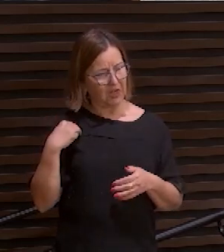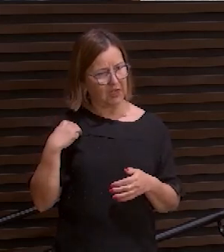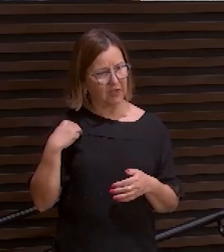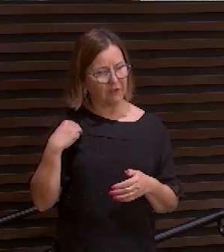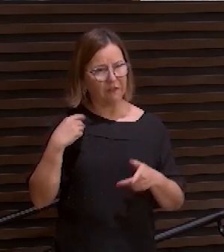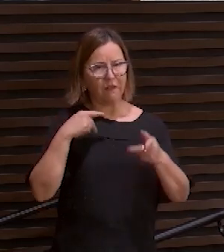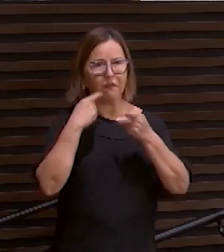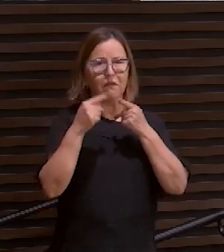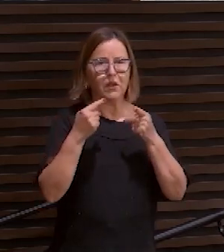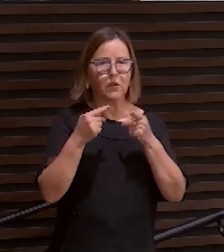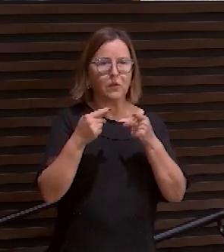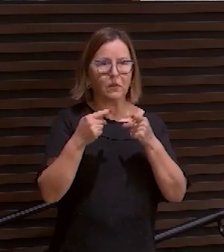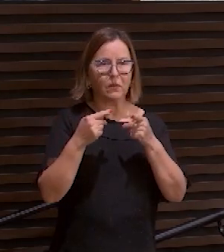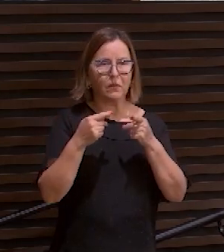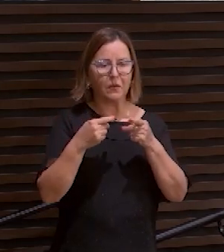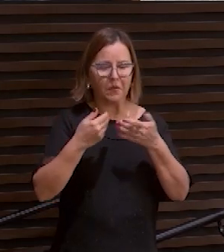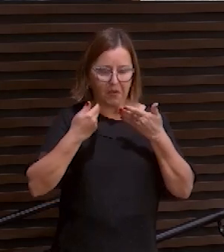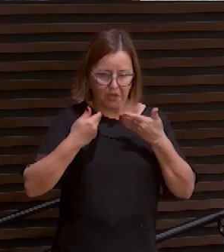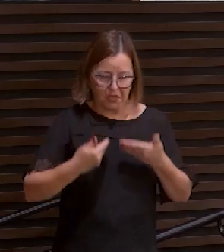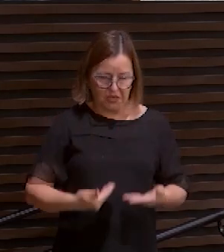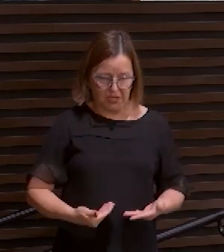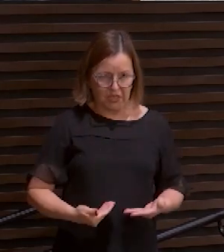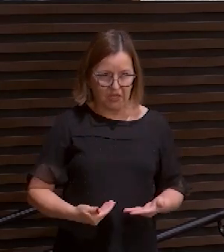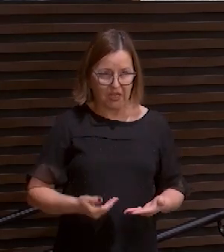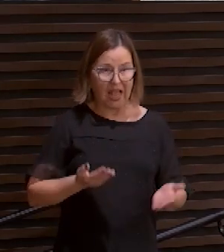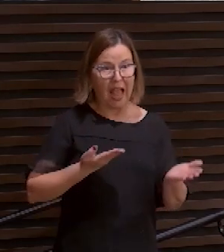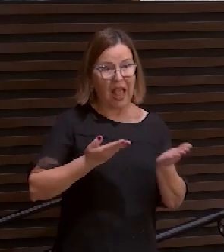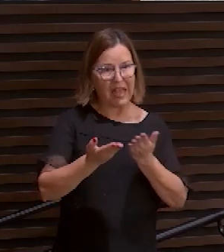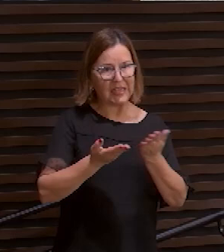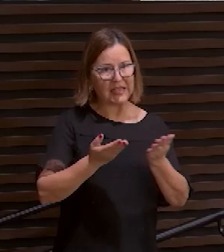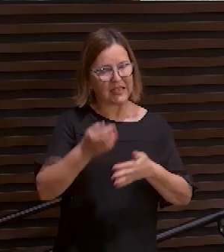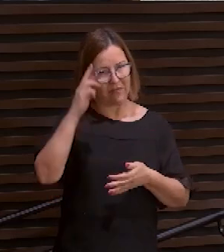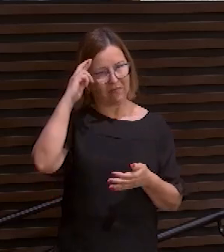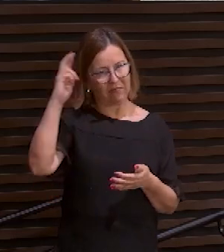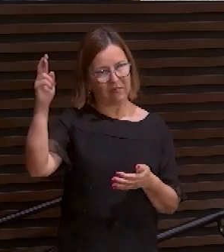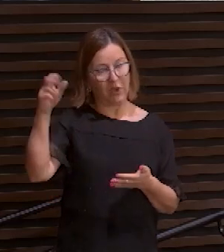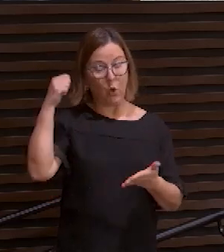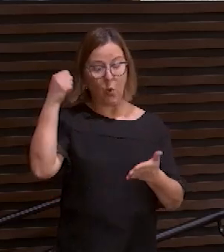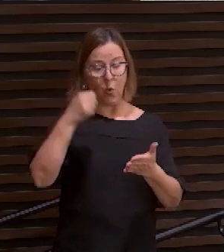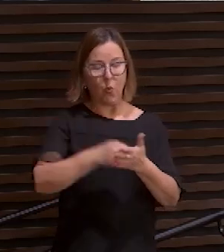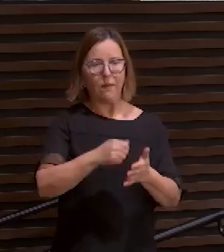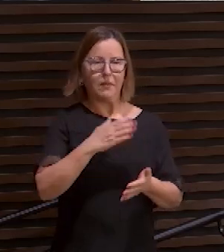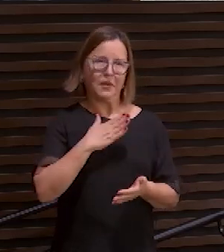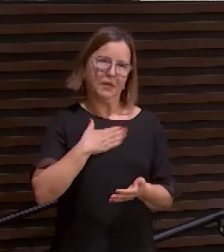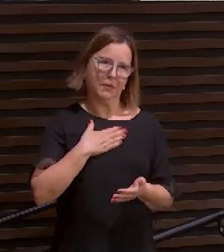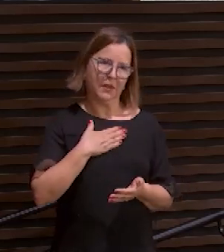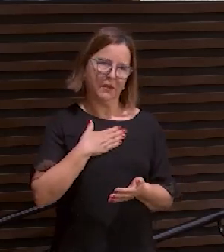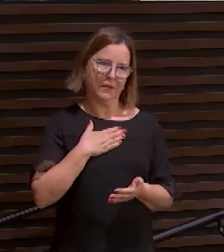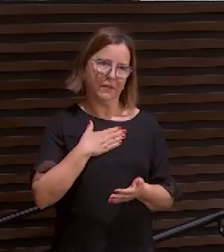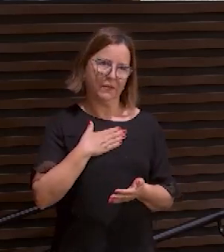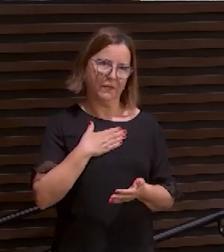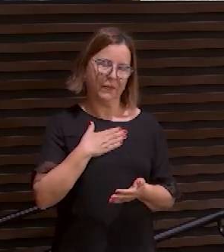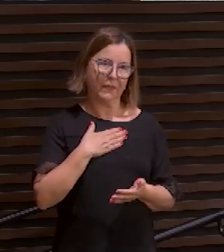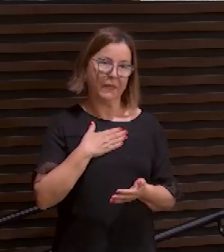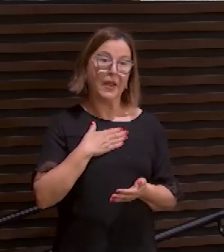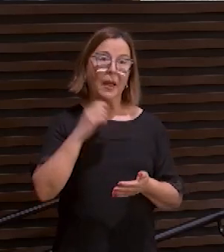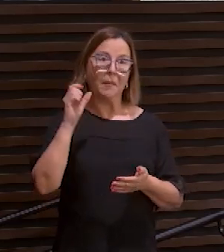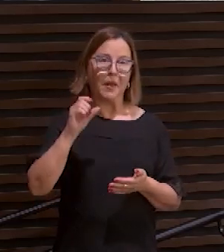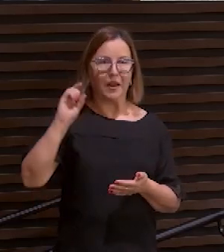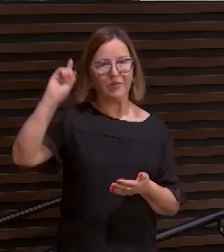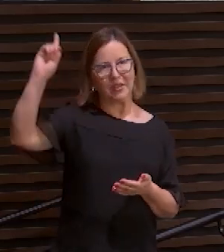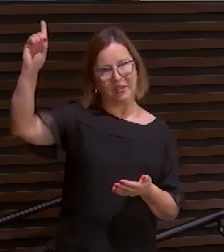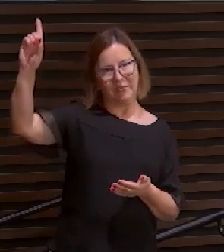está o vaso, a serva do Senhor. Cumpra-se em mim, segundo a tua